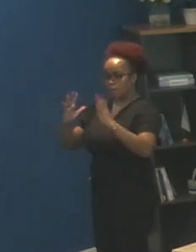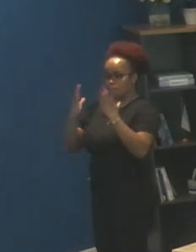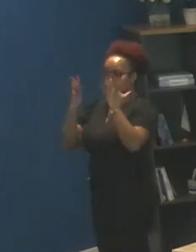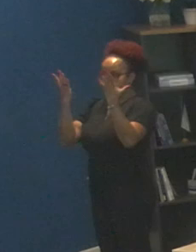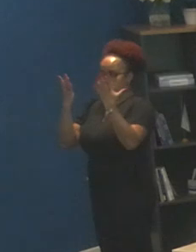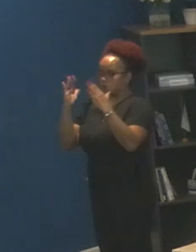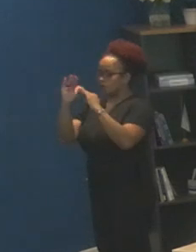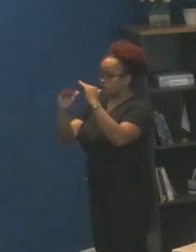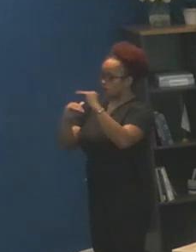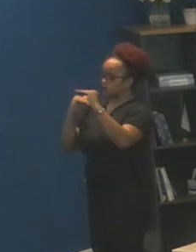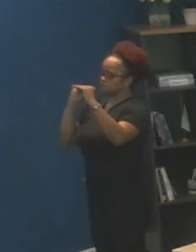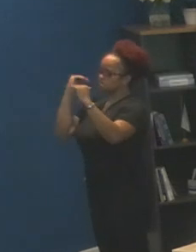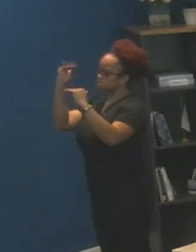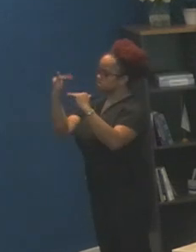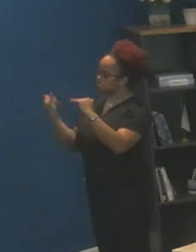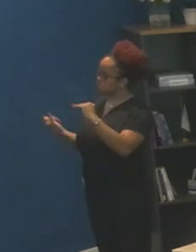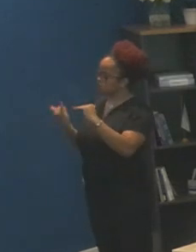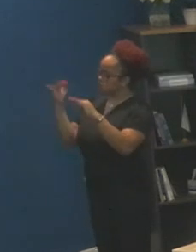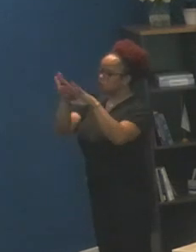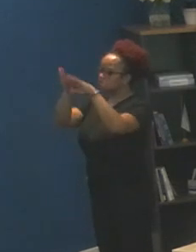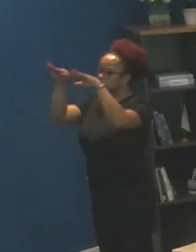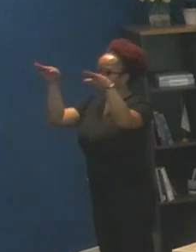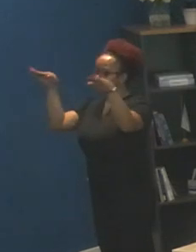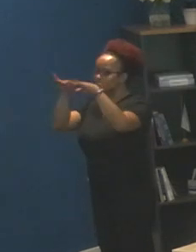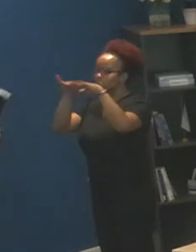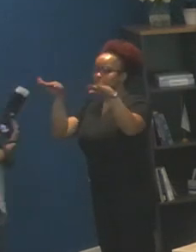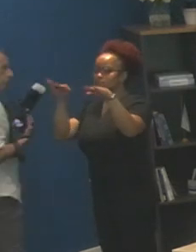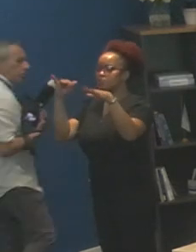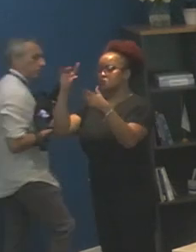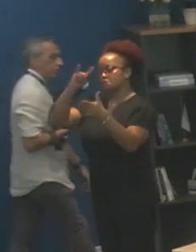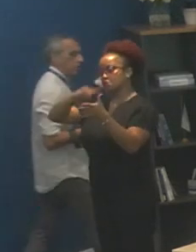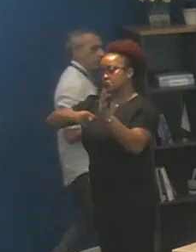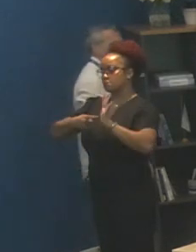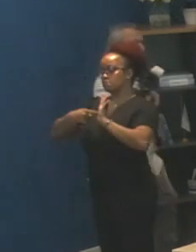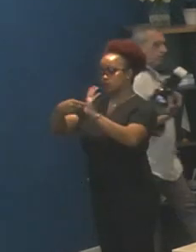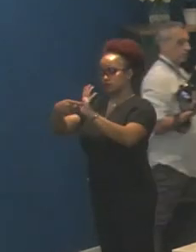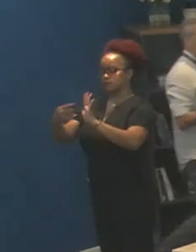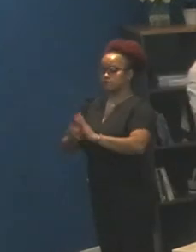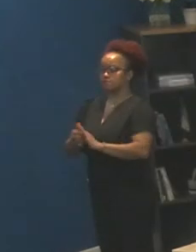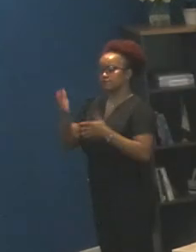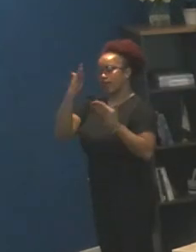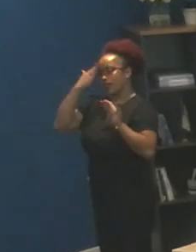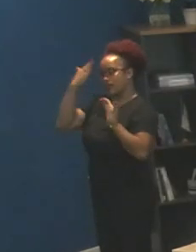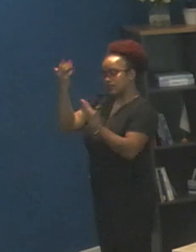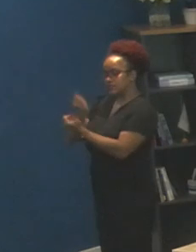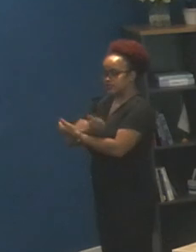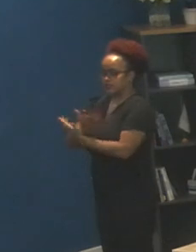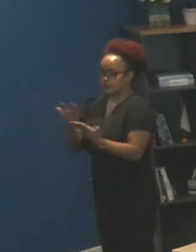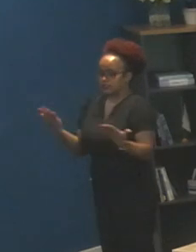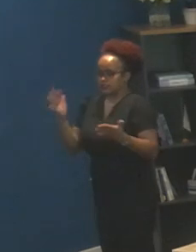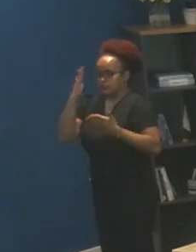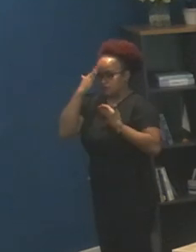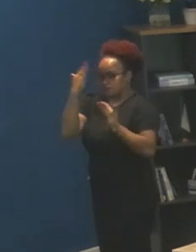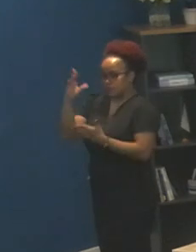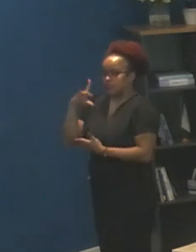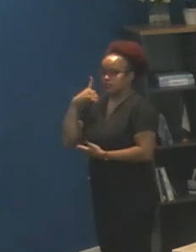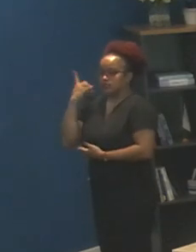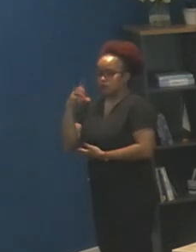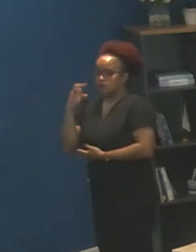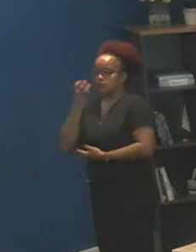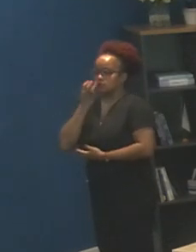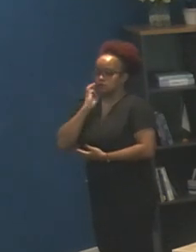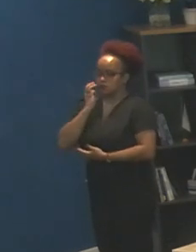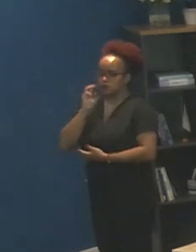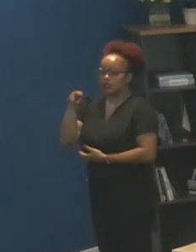da altura da importância que esse documento merece. Agradeço a todos, agradeço ao deputado Munir,